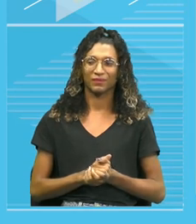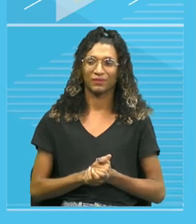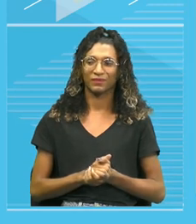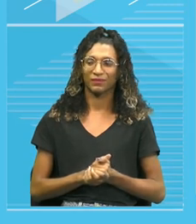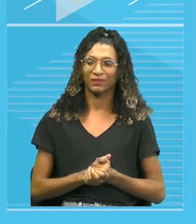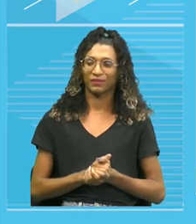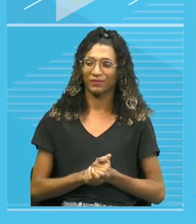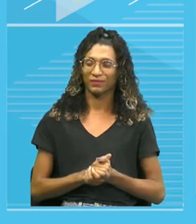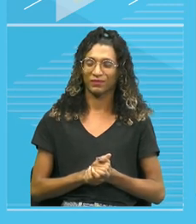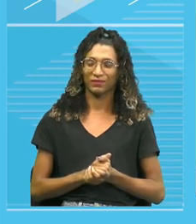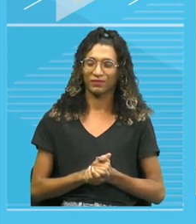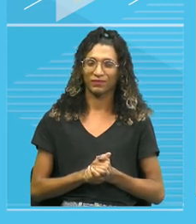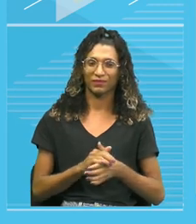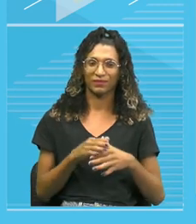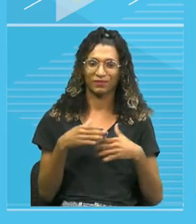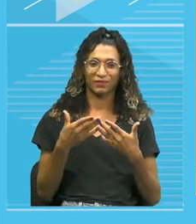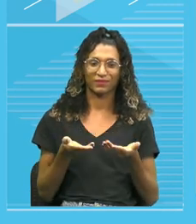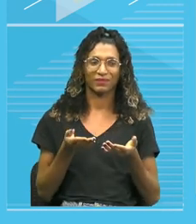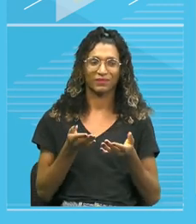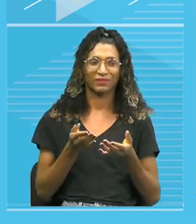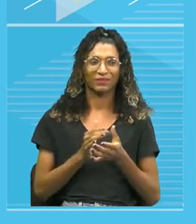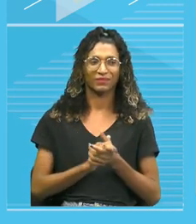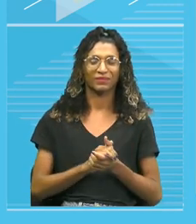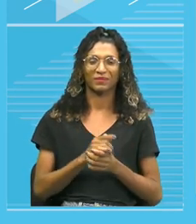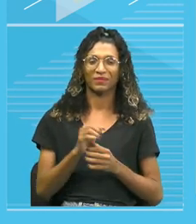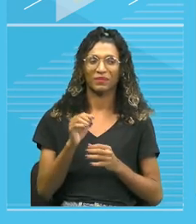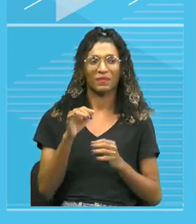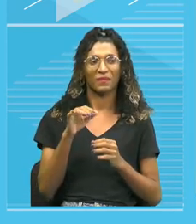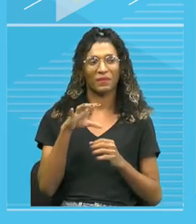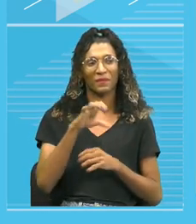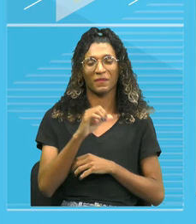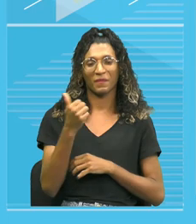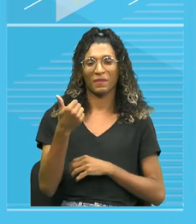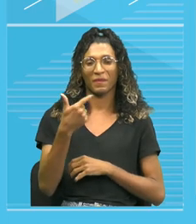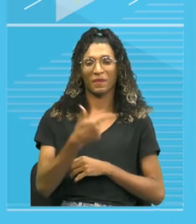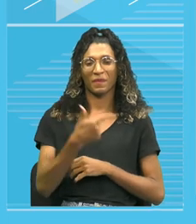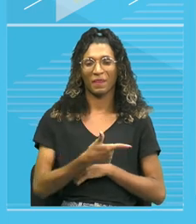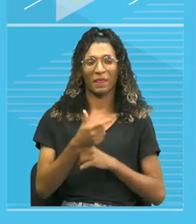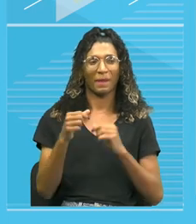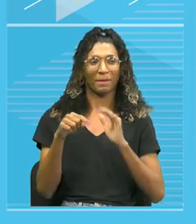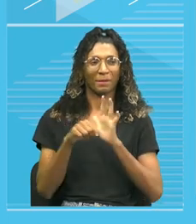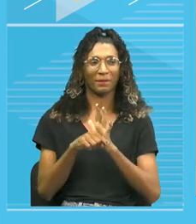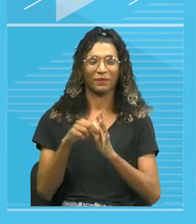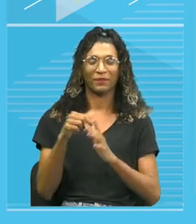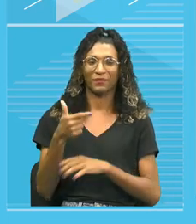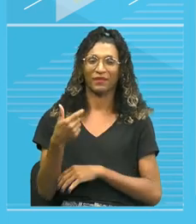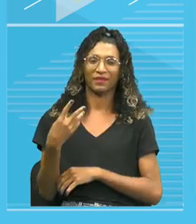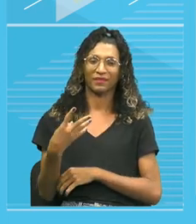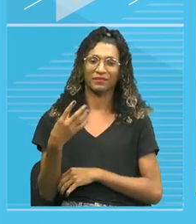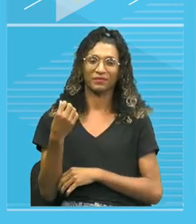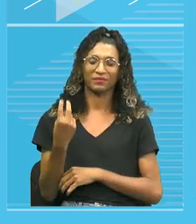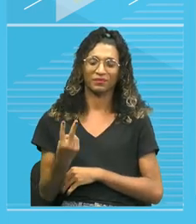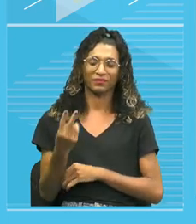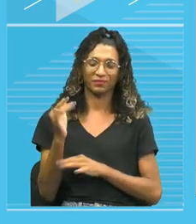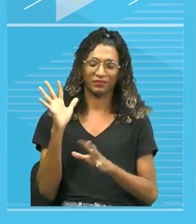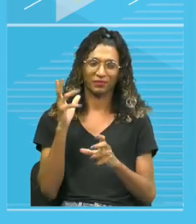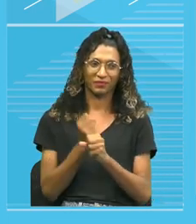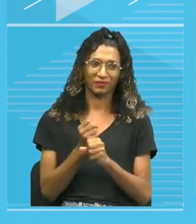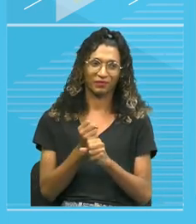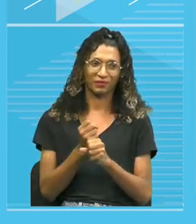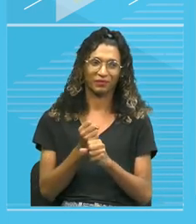conservar o sinal de mais e 912 - 242 que vai dar